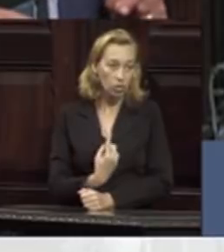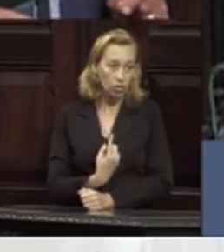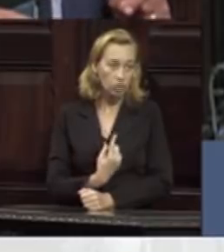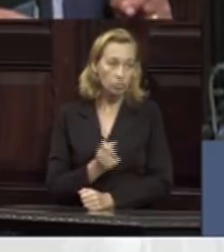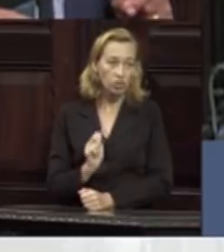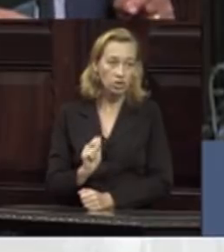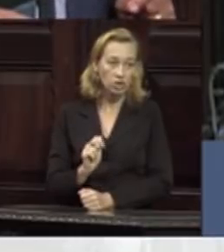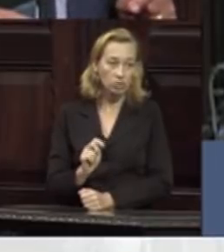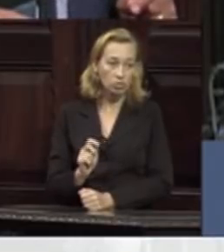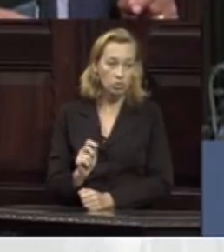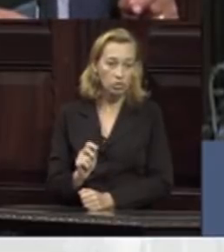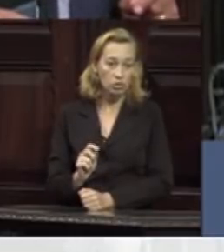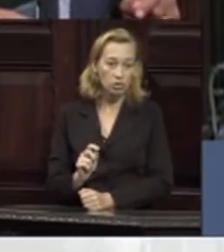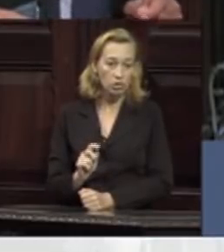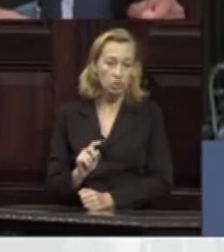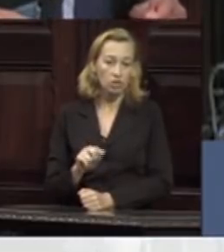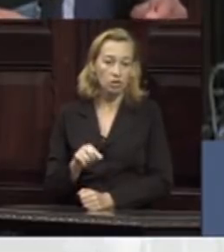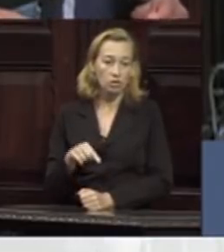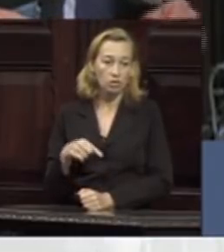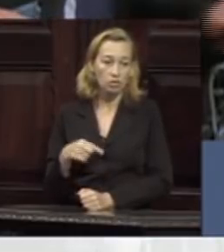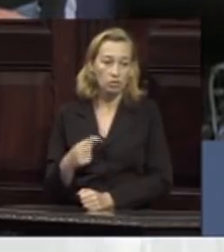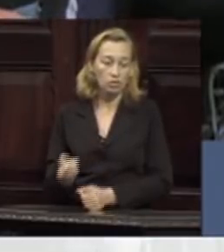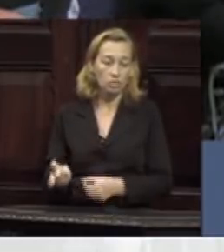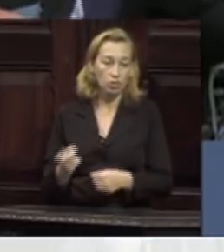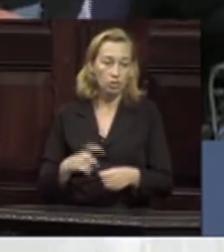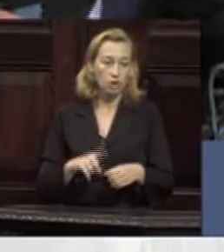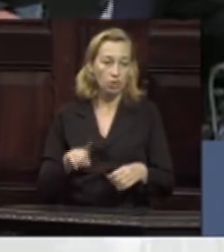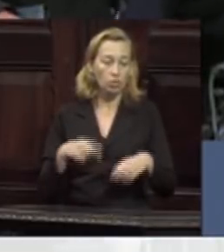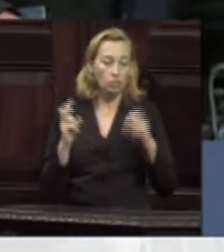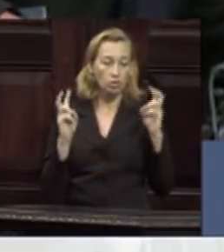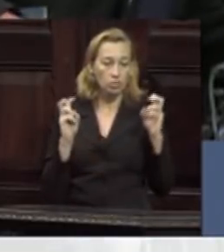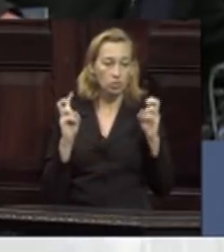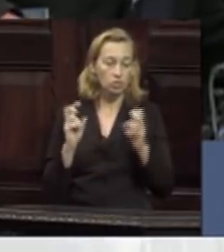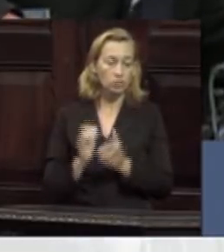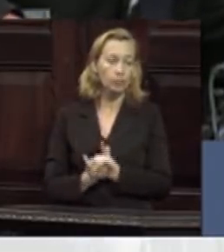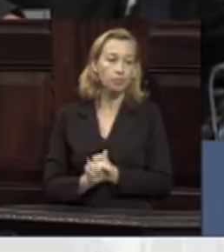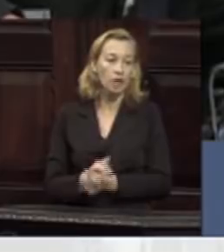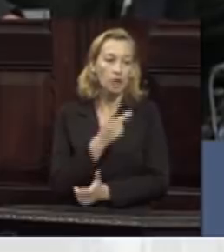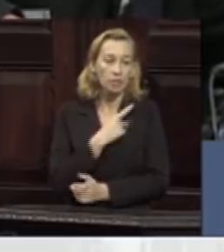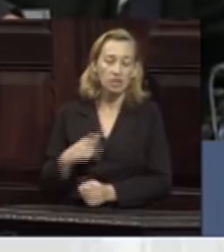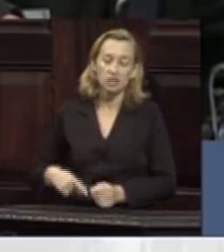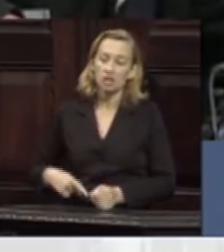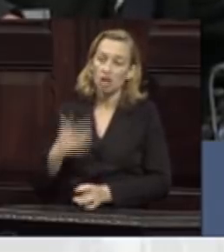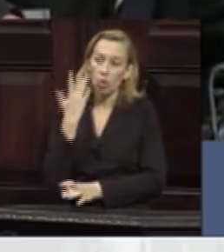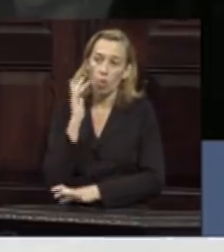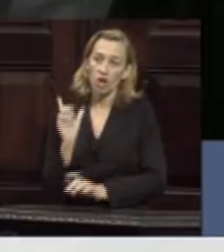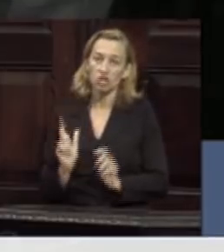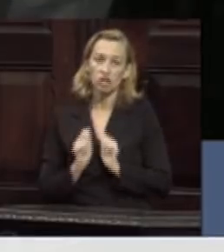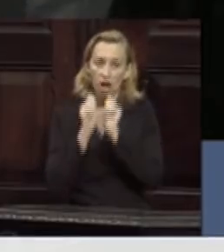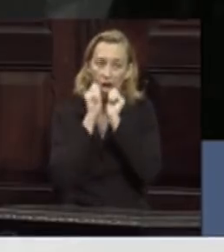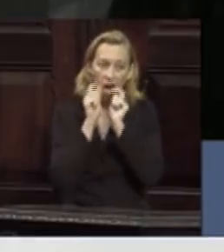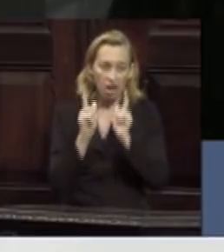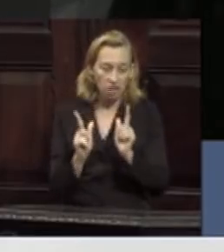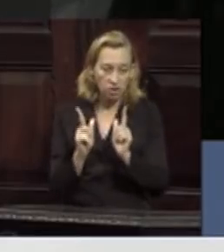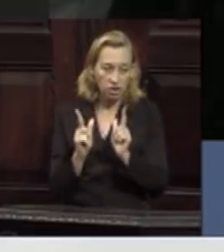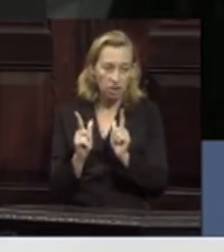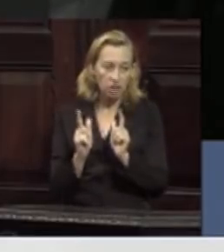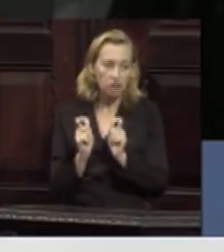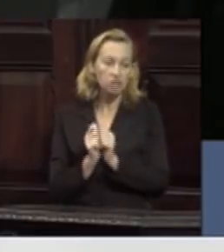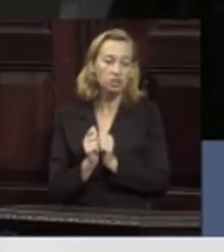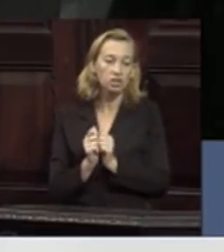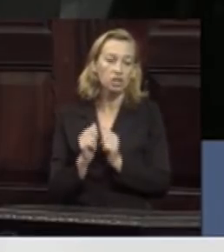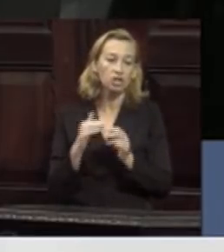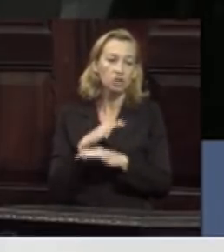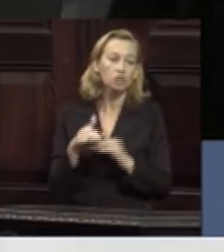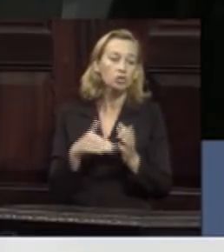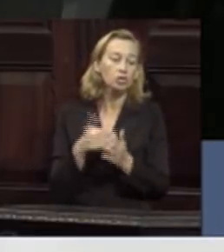conta da matéria que é urgência. Presidente, eu acho que essa casa, Vossa Excelência, os deputados da